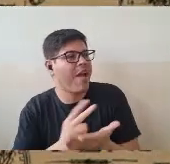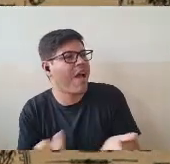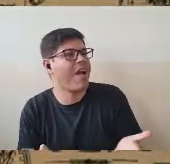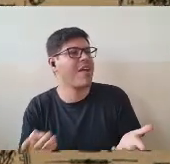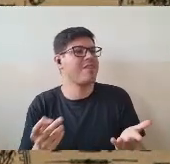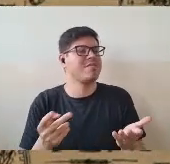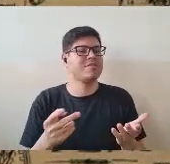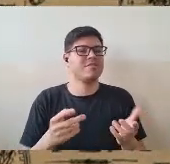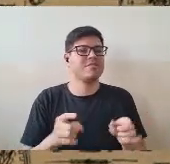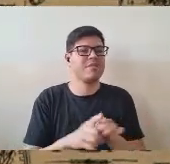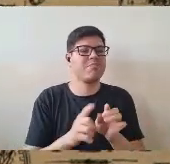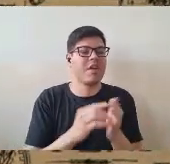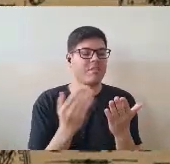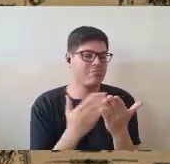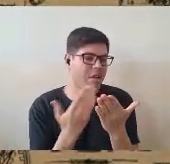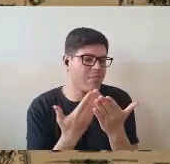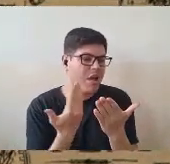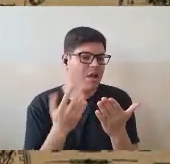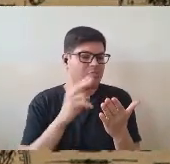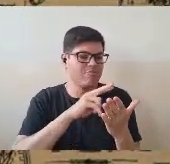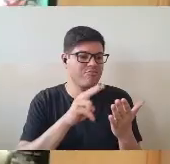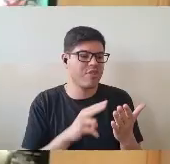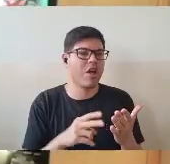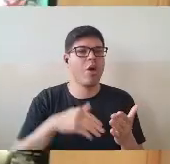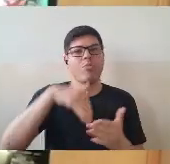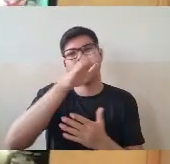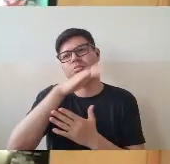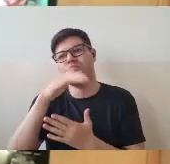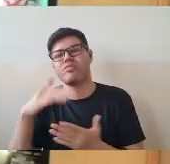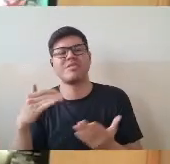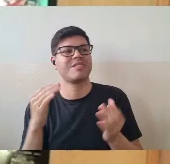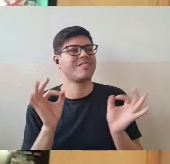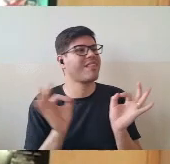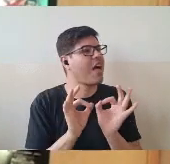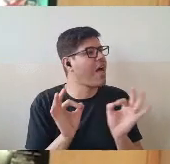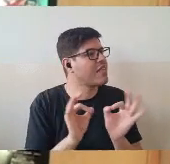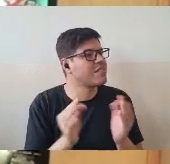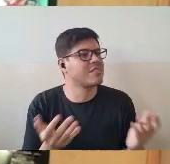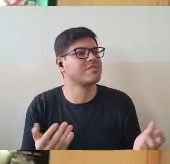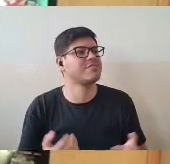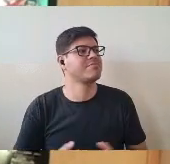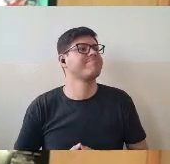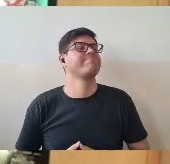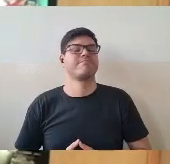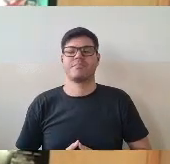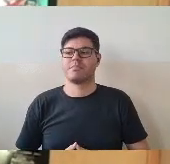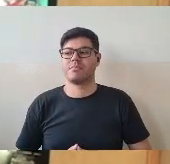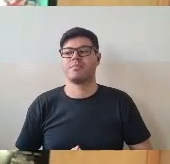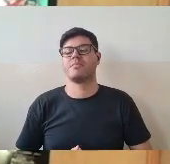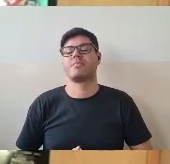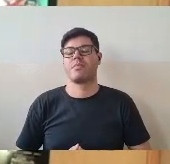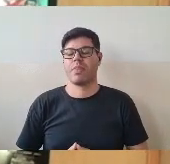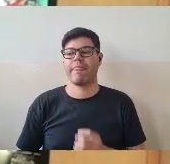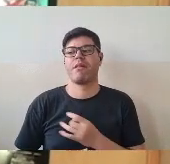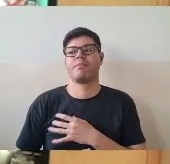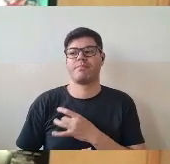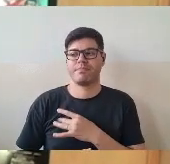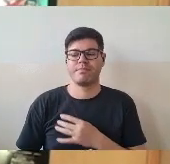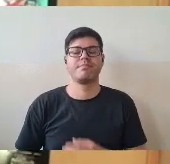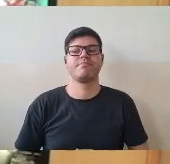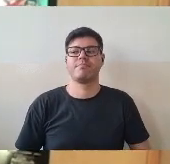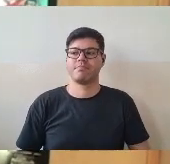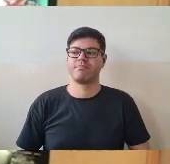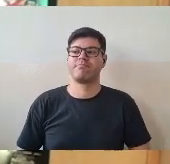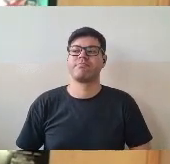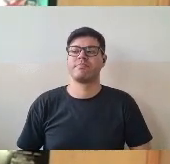a Não partir, ganha entendeu, da imunidade de mídia. jeito nenhum, né? Exatamente. E Outra, fica sedentário. fica sedentária. Ela não tem essa opção, de um lazer de